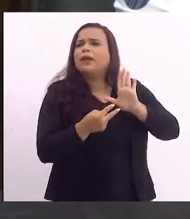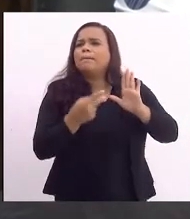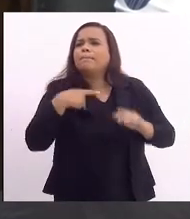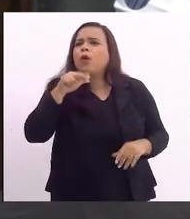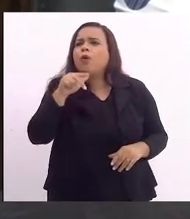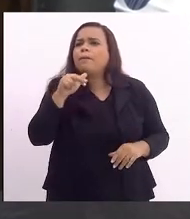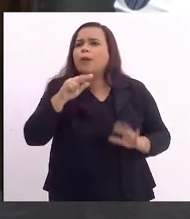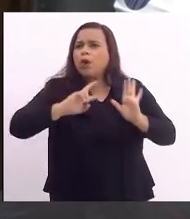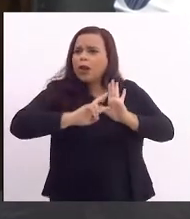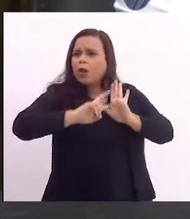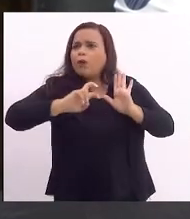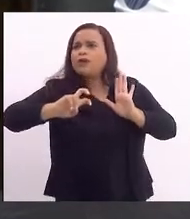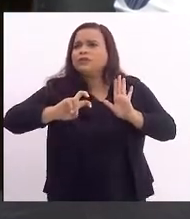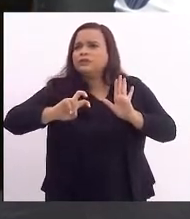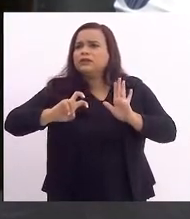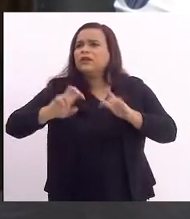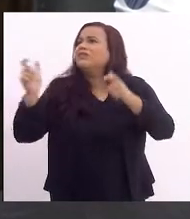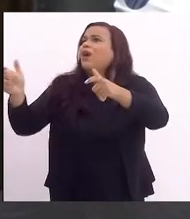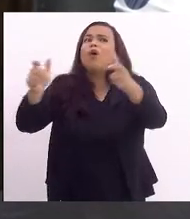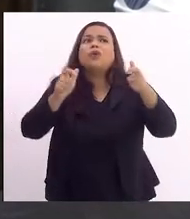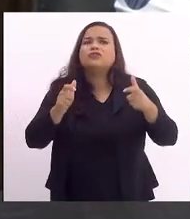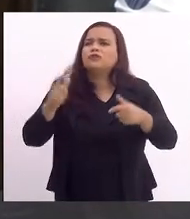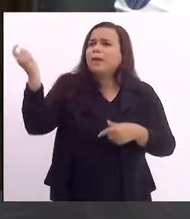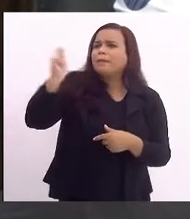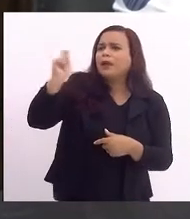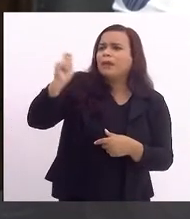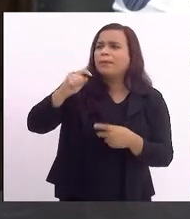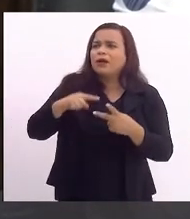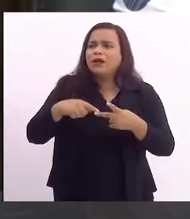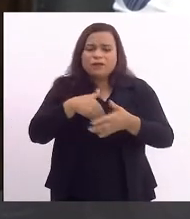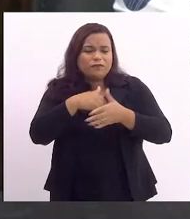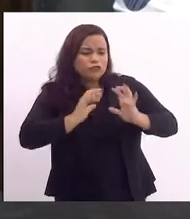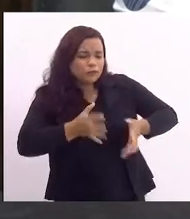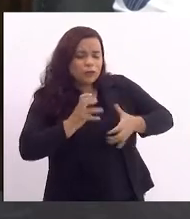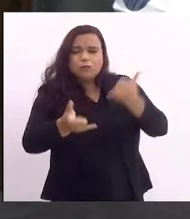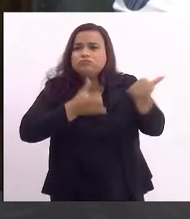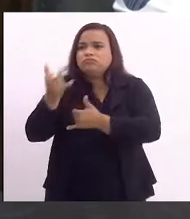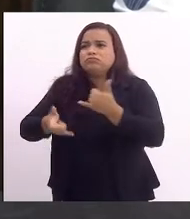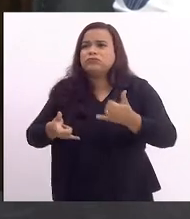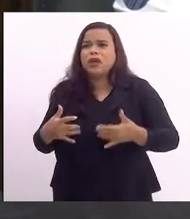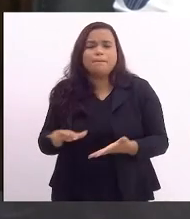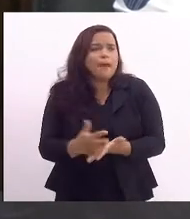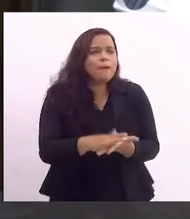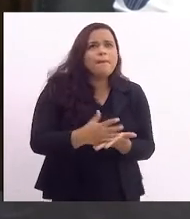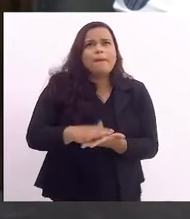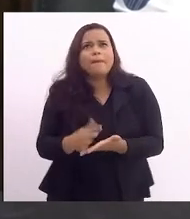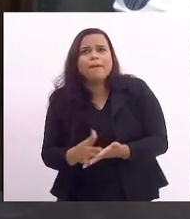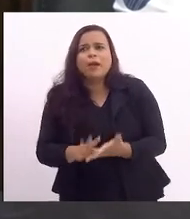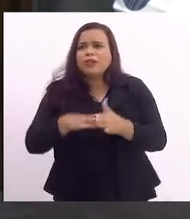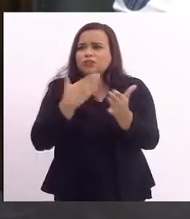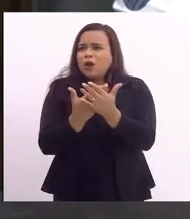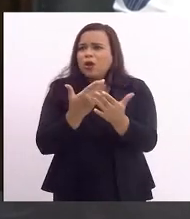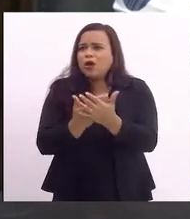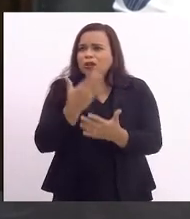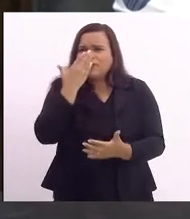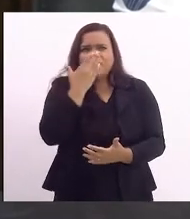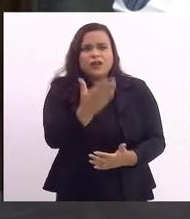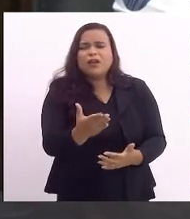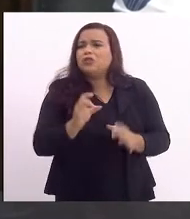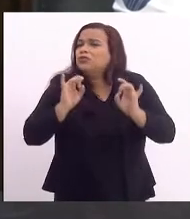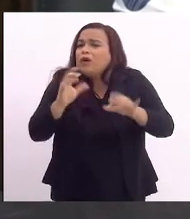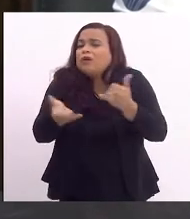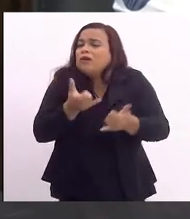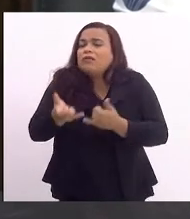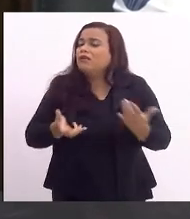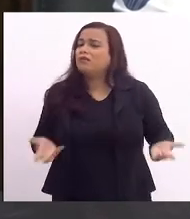Também do futebol, também do soltar pipa, também do momento recreativo fazendo um pagode na porta da escola. E o meu irmão só não